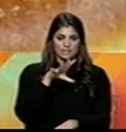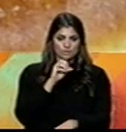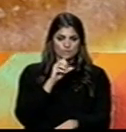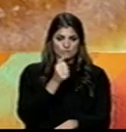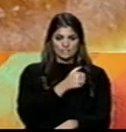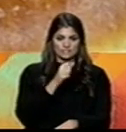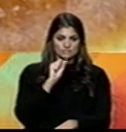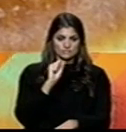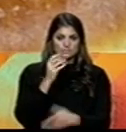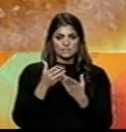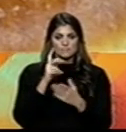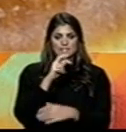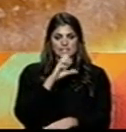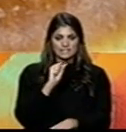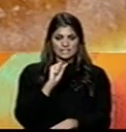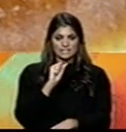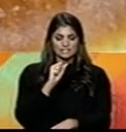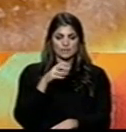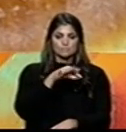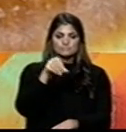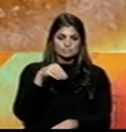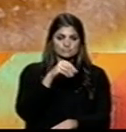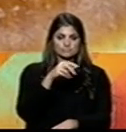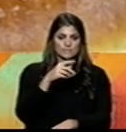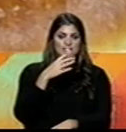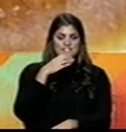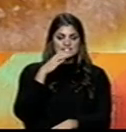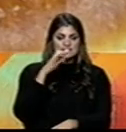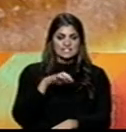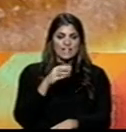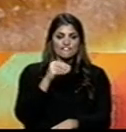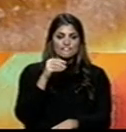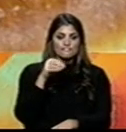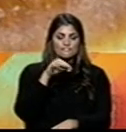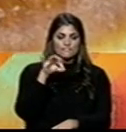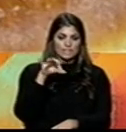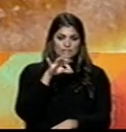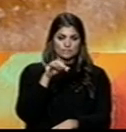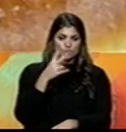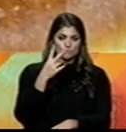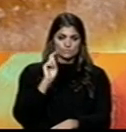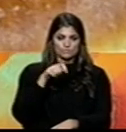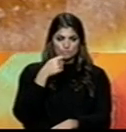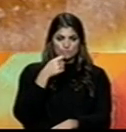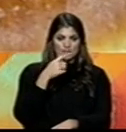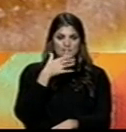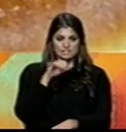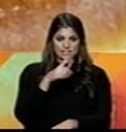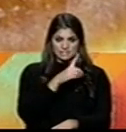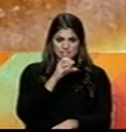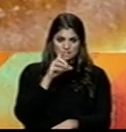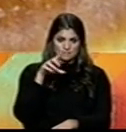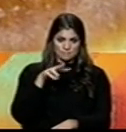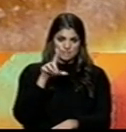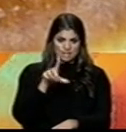de trigo, 550 gramas, mais 30 para polvilhar, certo? Exatamente. Correto. Sal fino, 2 colheres de chá, azeite,